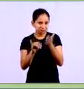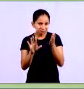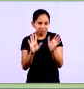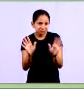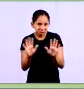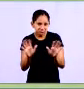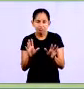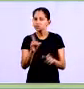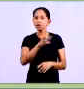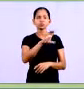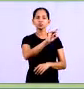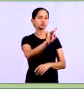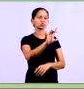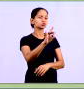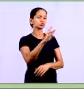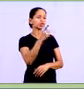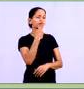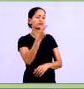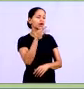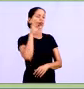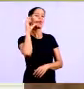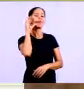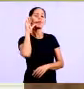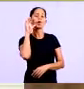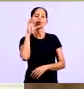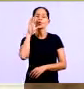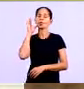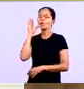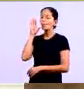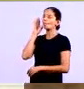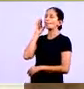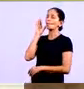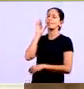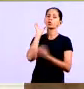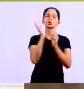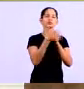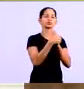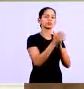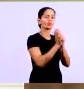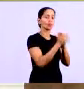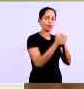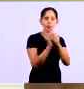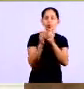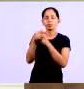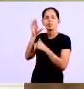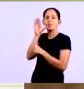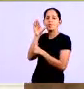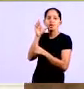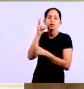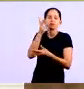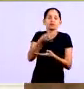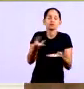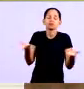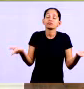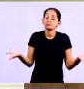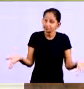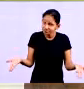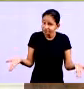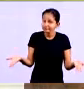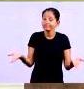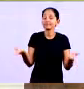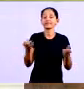só nego, não falo nada, não mostro o que eu estou vendendo, o que eu estou